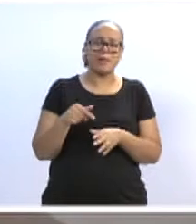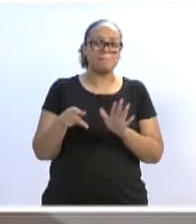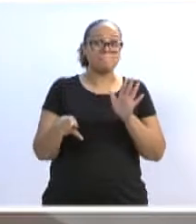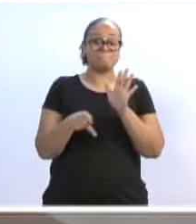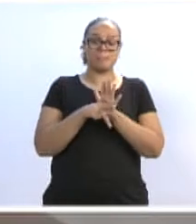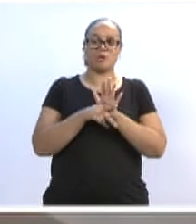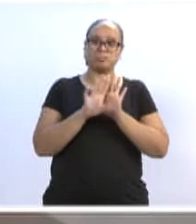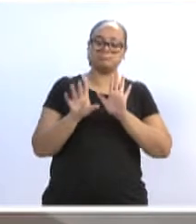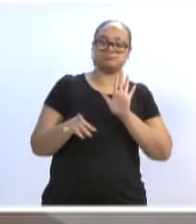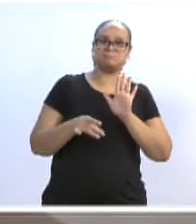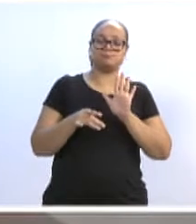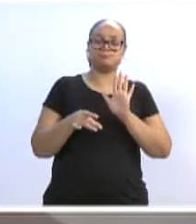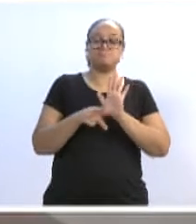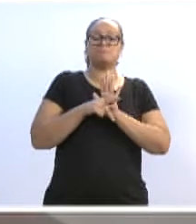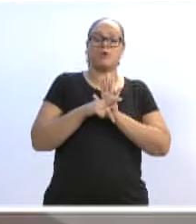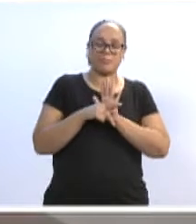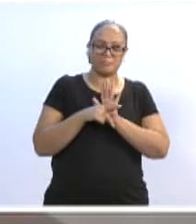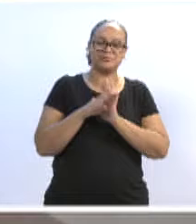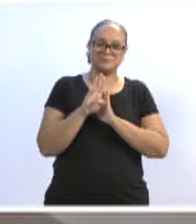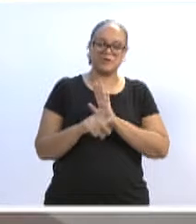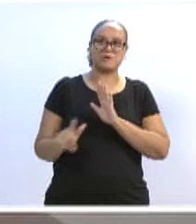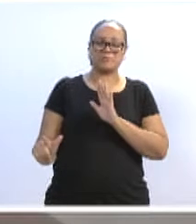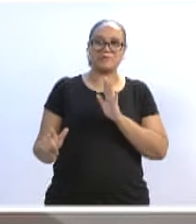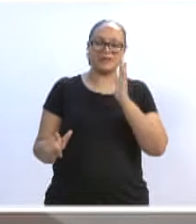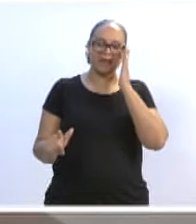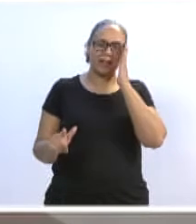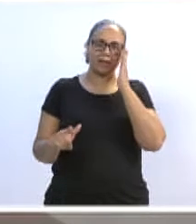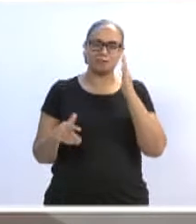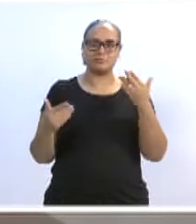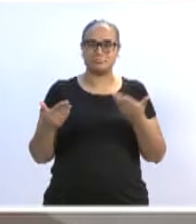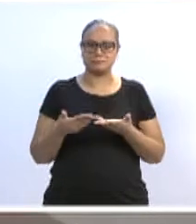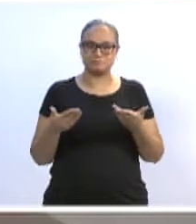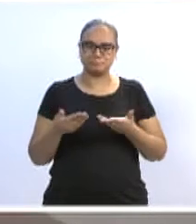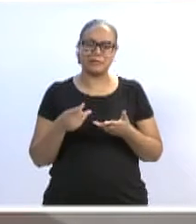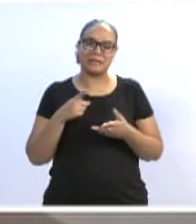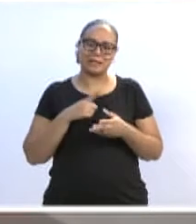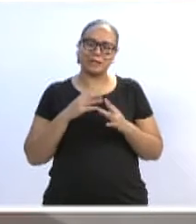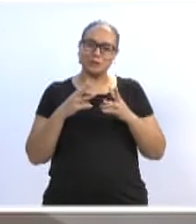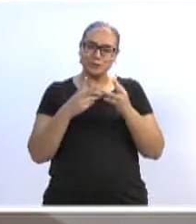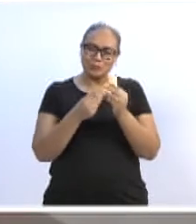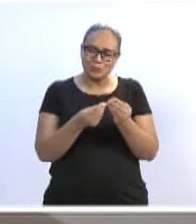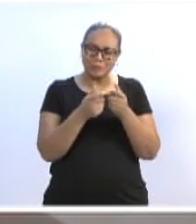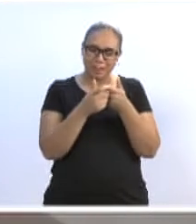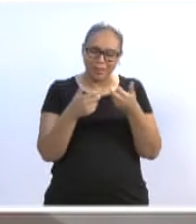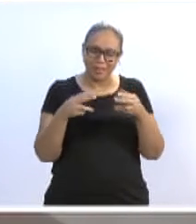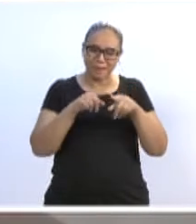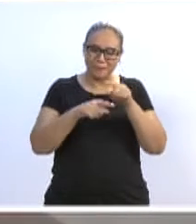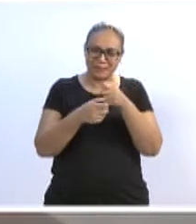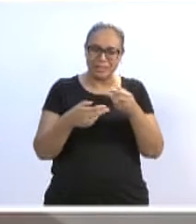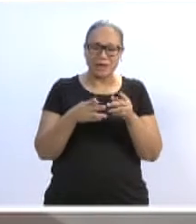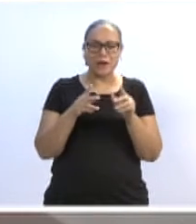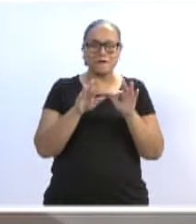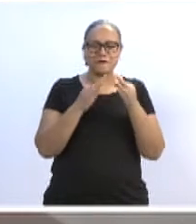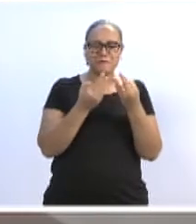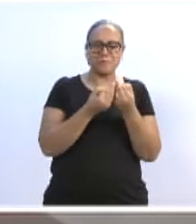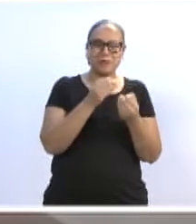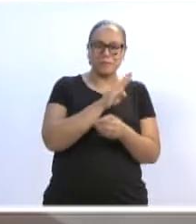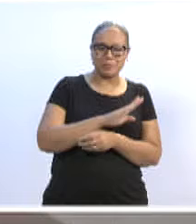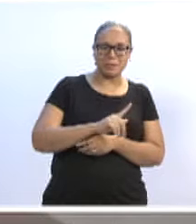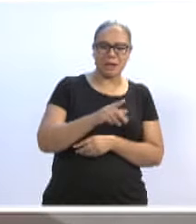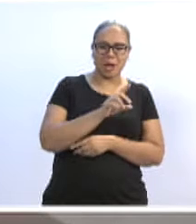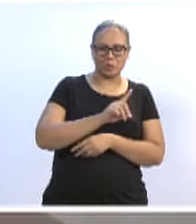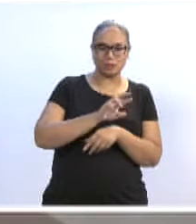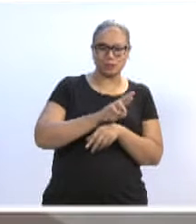cidade, que hoje abriga o Museu da Família Colonial e o Horto Botânico Edith Gerner, onde abriga ali o Cemitério dos Gatos, também é um ponto